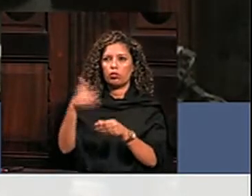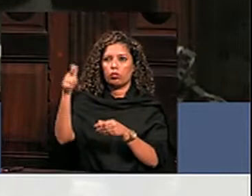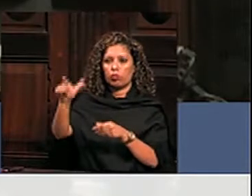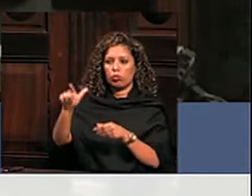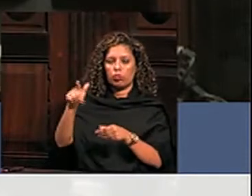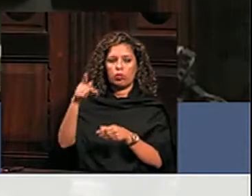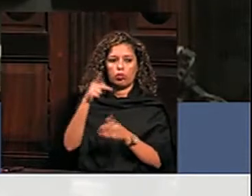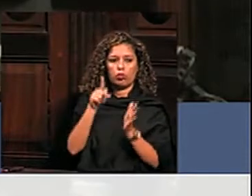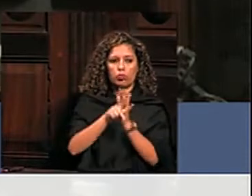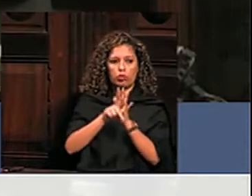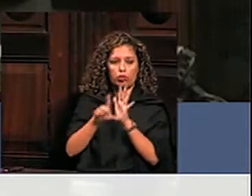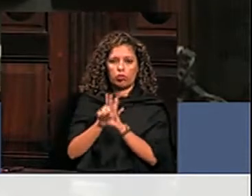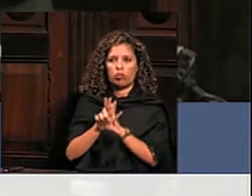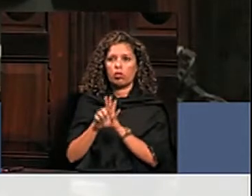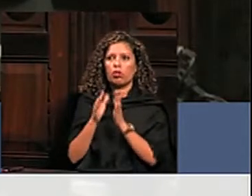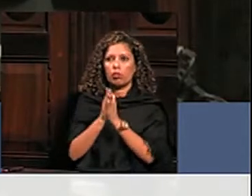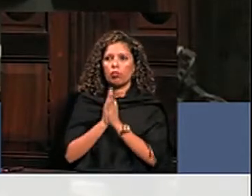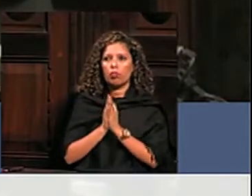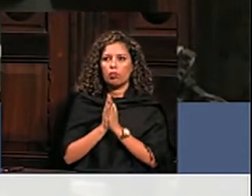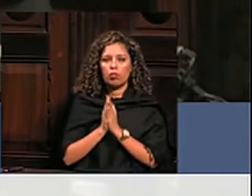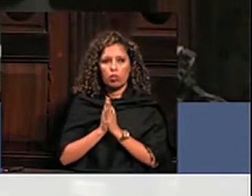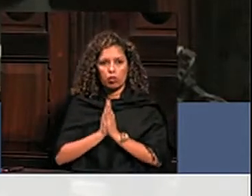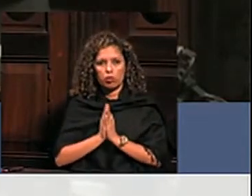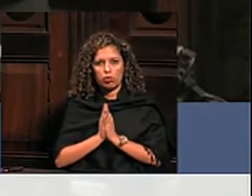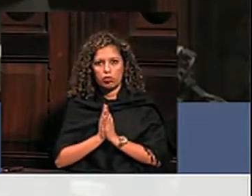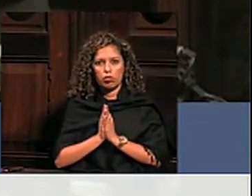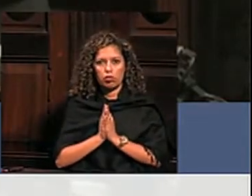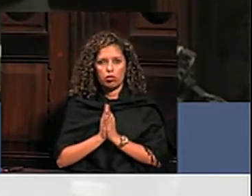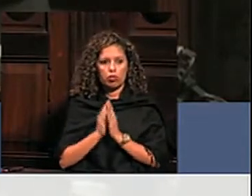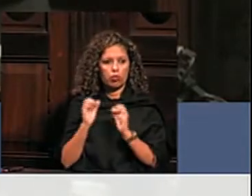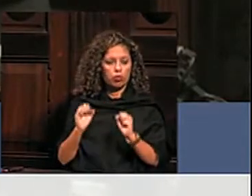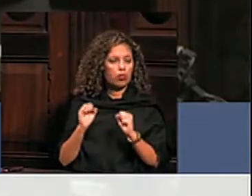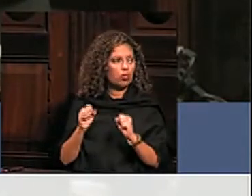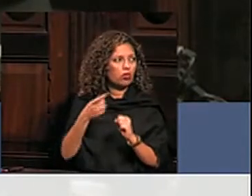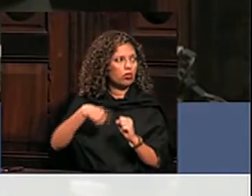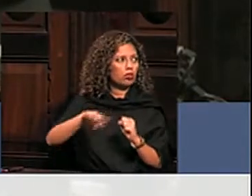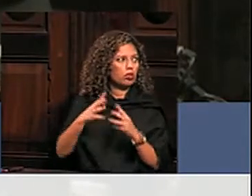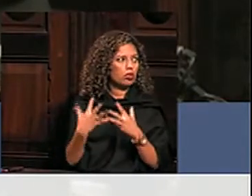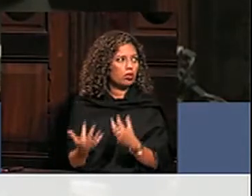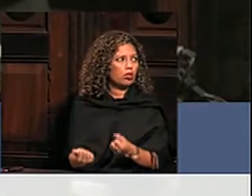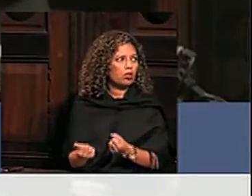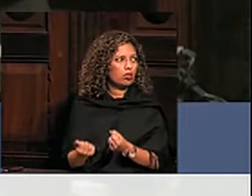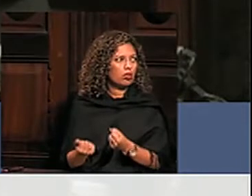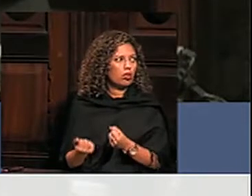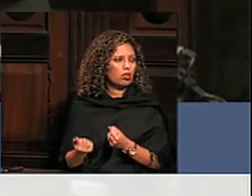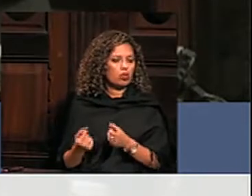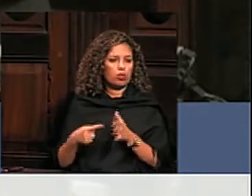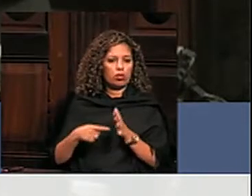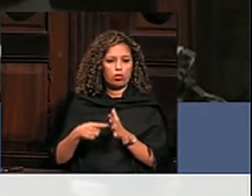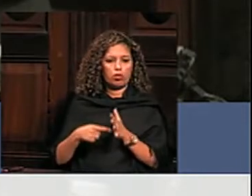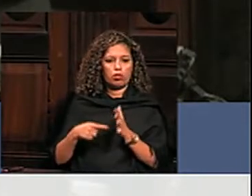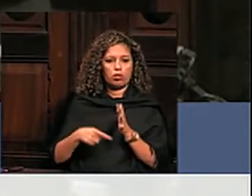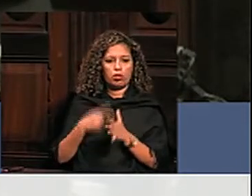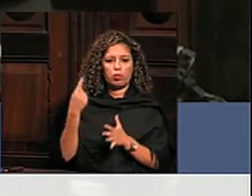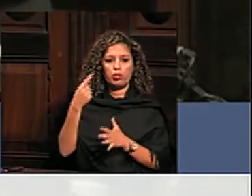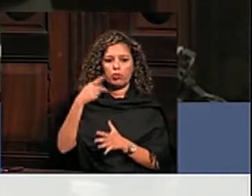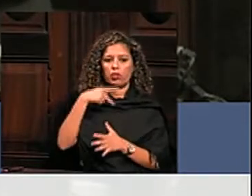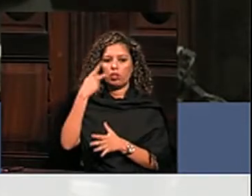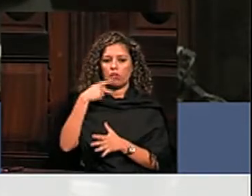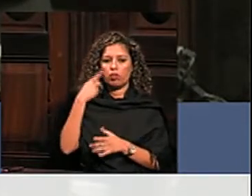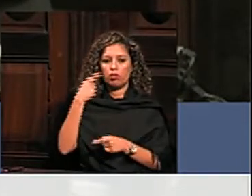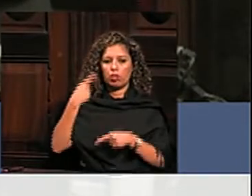ser assim? Presidente, está finalizando. A Vossa Excelência faz a declaração de voto. Vossa Excelência será o primeiro inscrito para